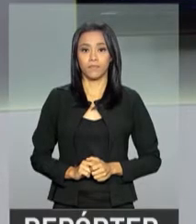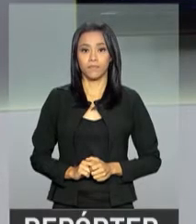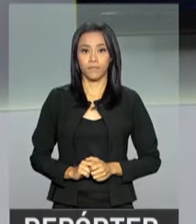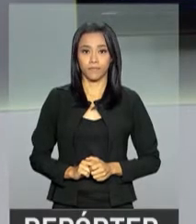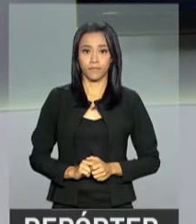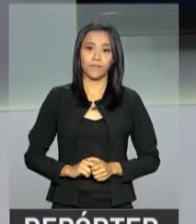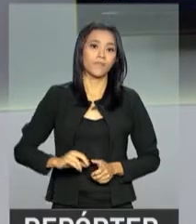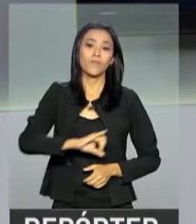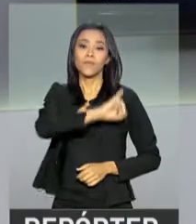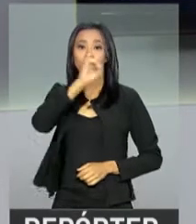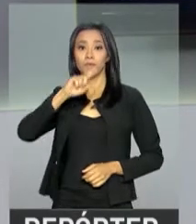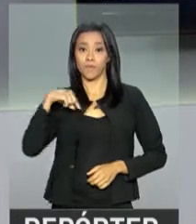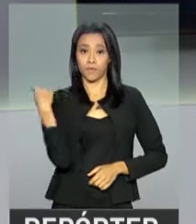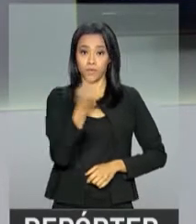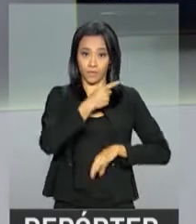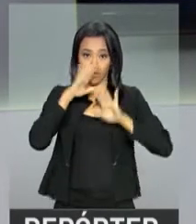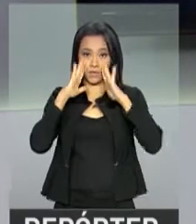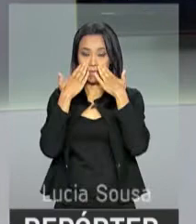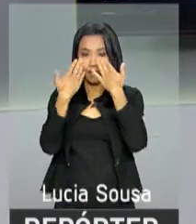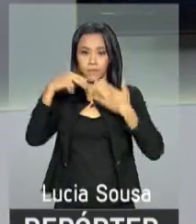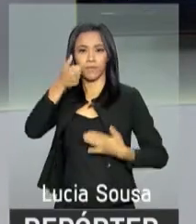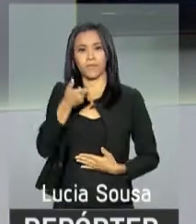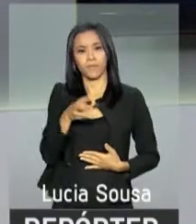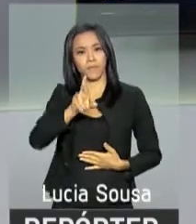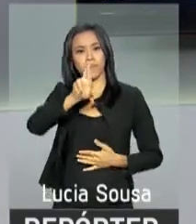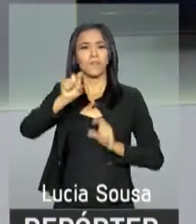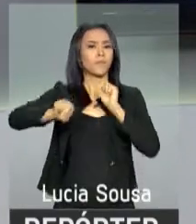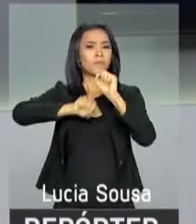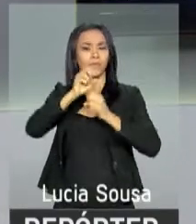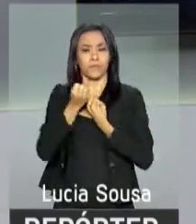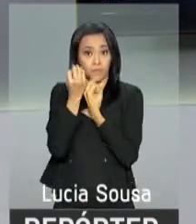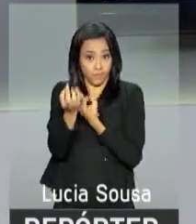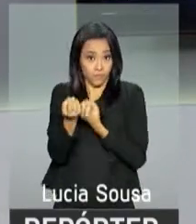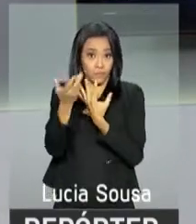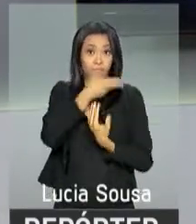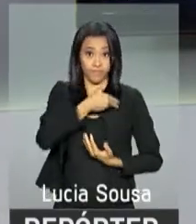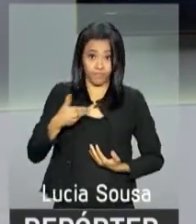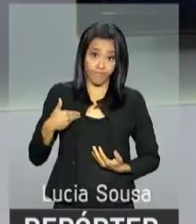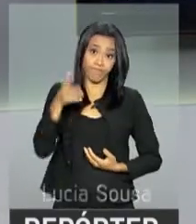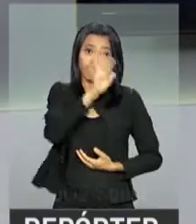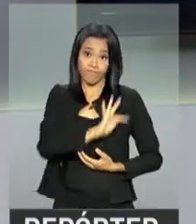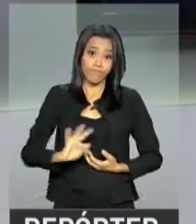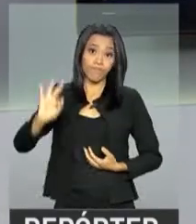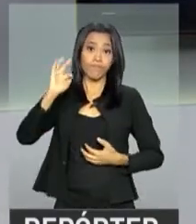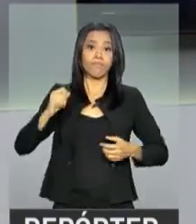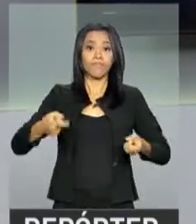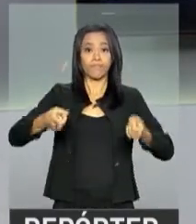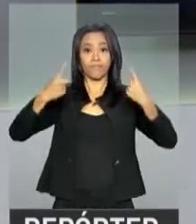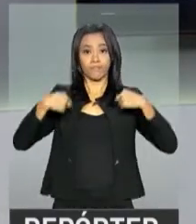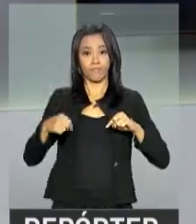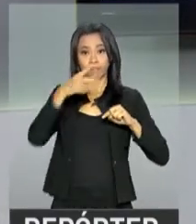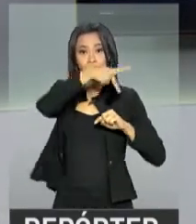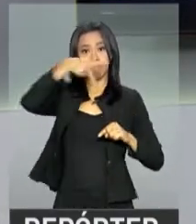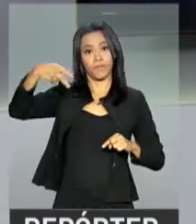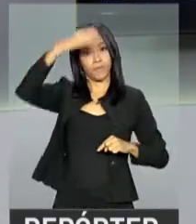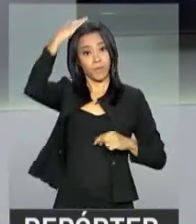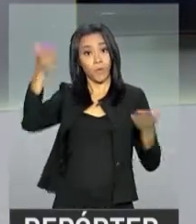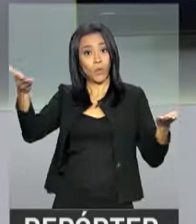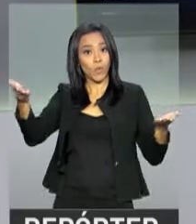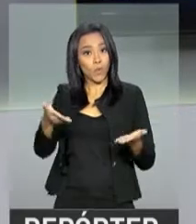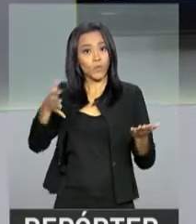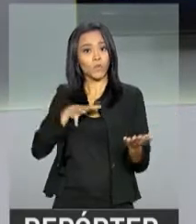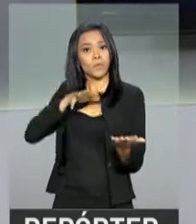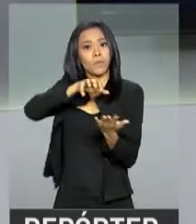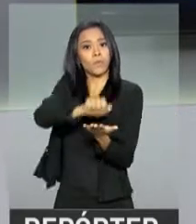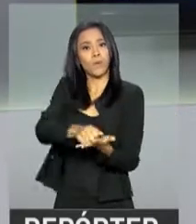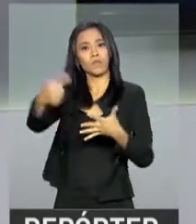olá estamos de volta com o repórter nbr e as notícias do governo federal o presidente michel temer dá posse hoje há novos